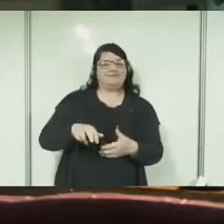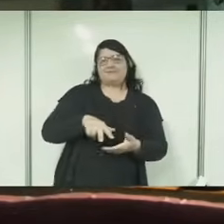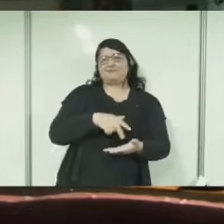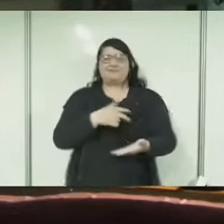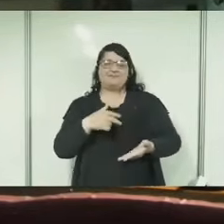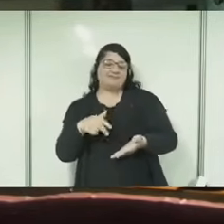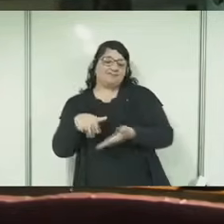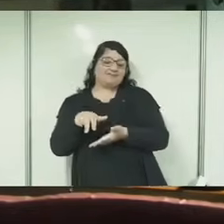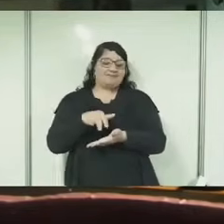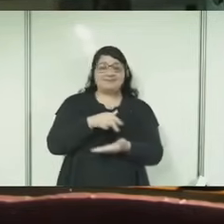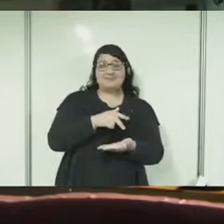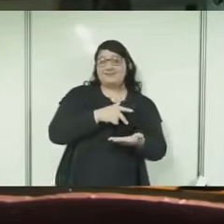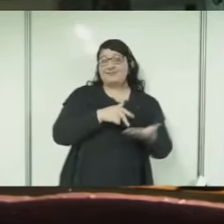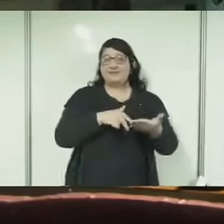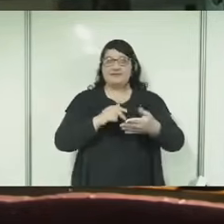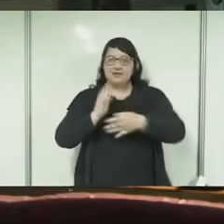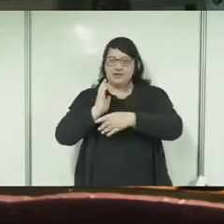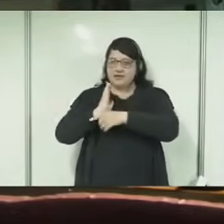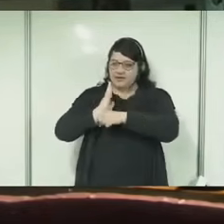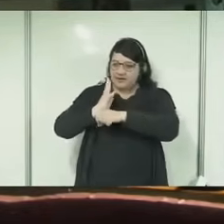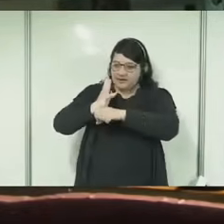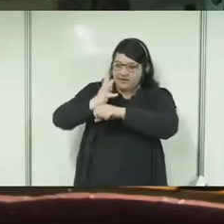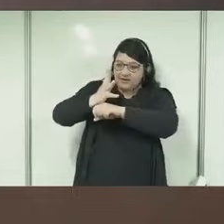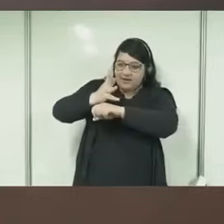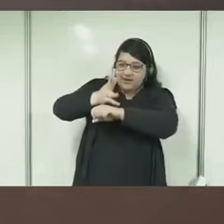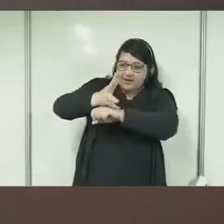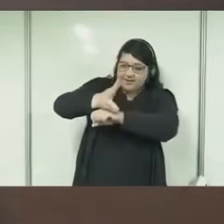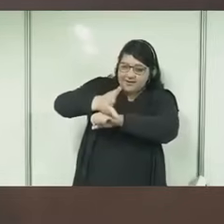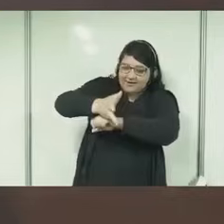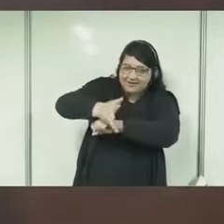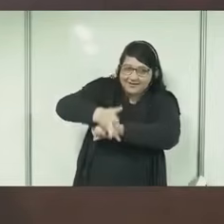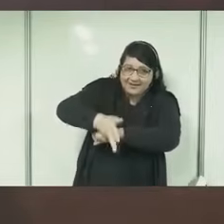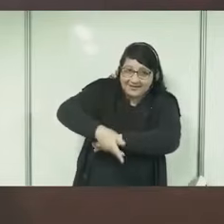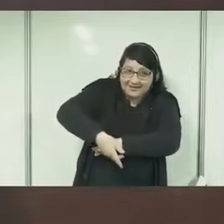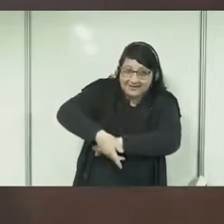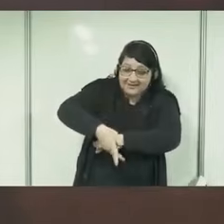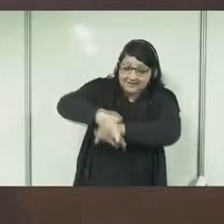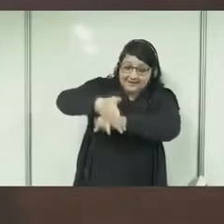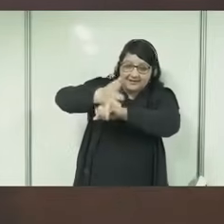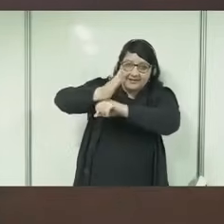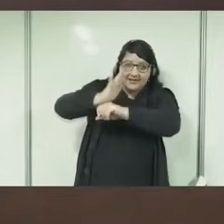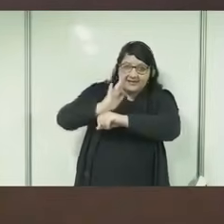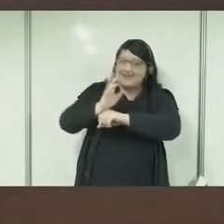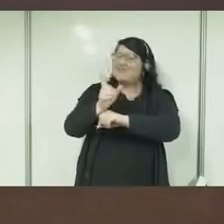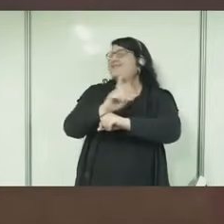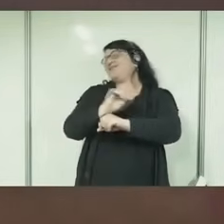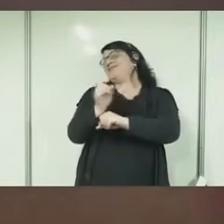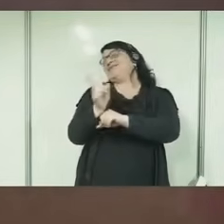Outra vez, ai, ai, ai, ai, ai, ai, a madrugada aqui.